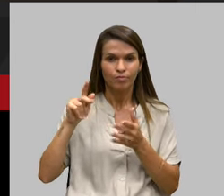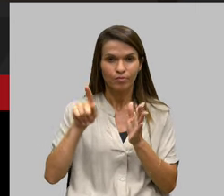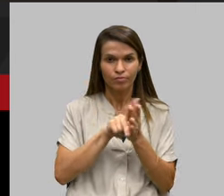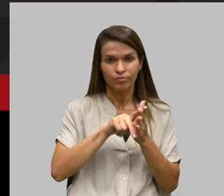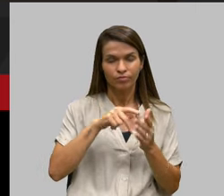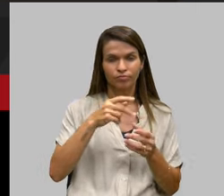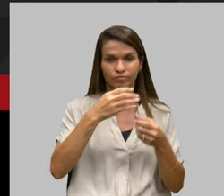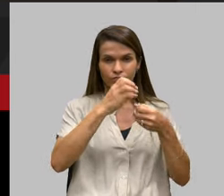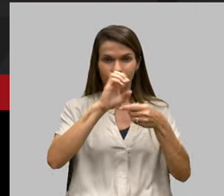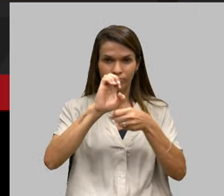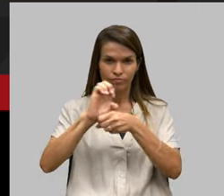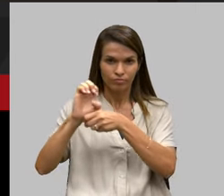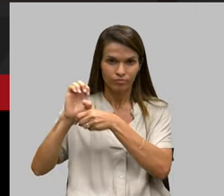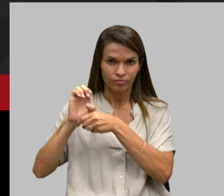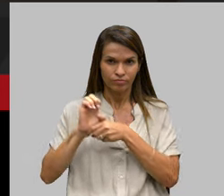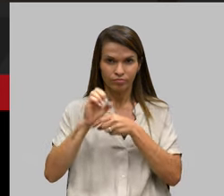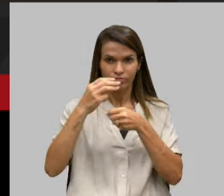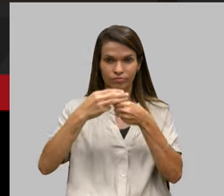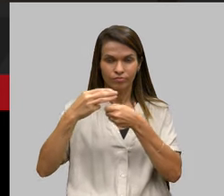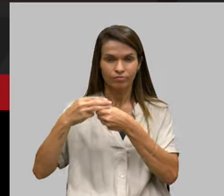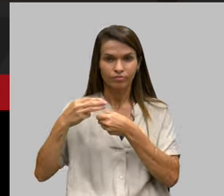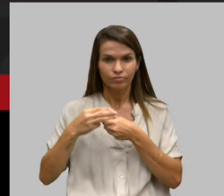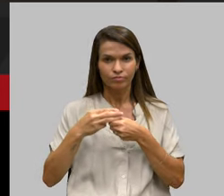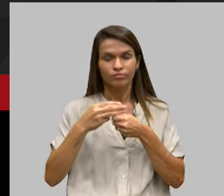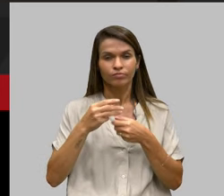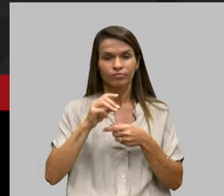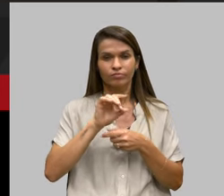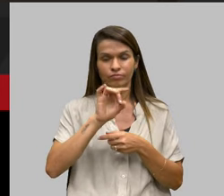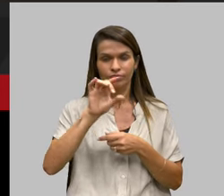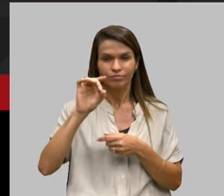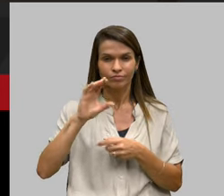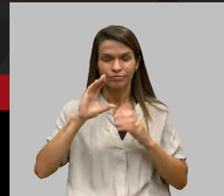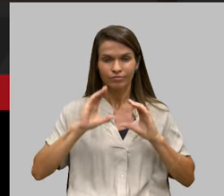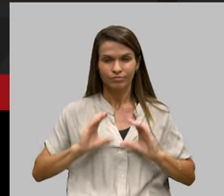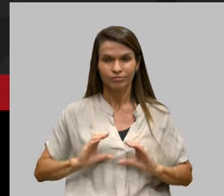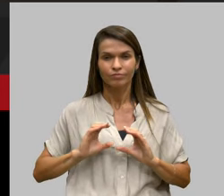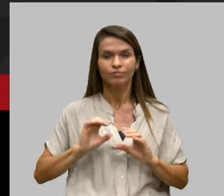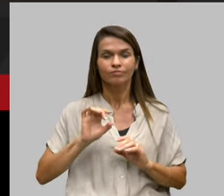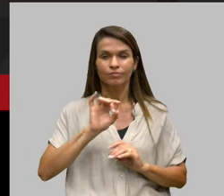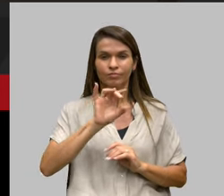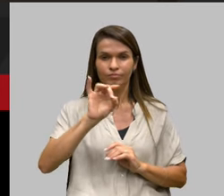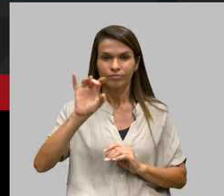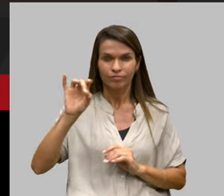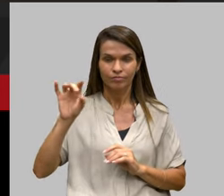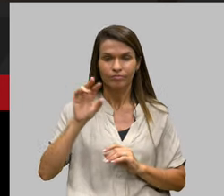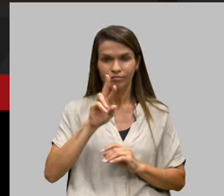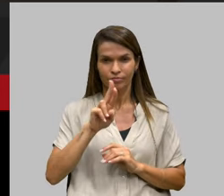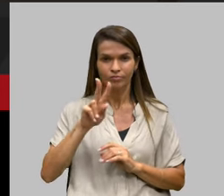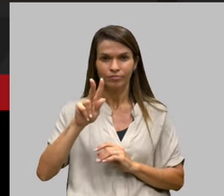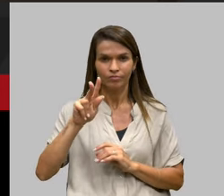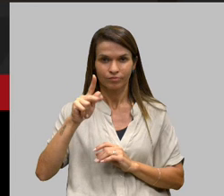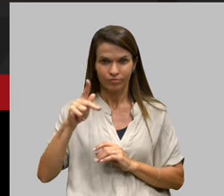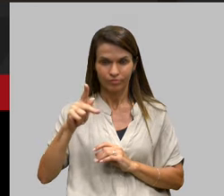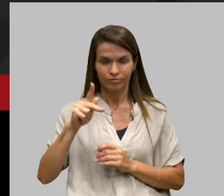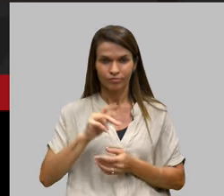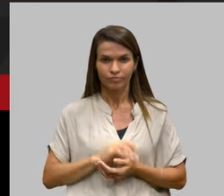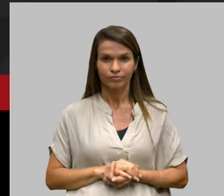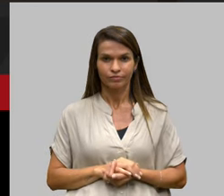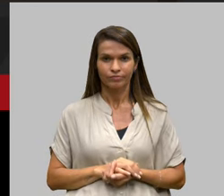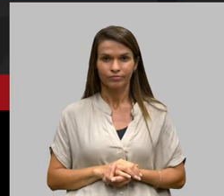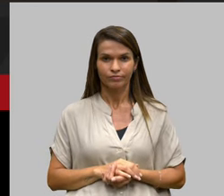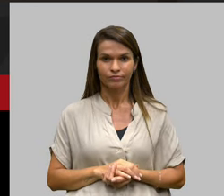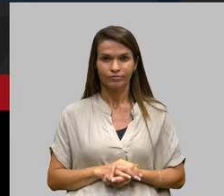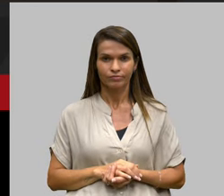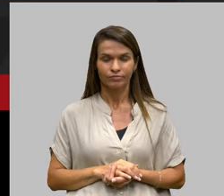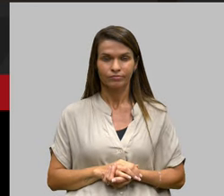Federal e dos Municípios e das contribuições de pessoal Civil para os seus respectivos regimes